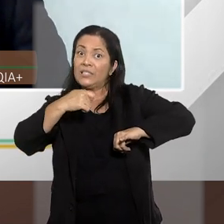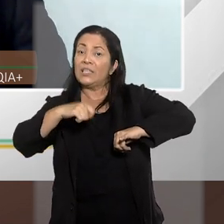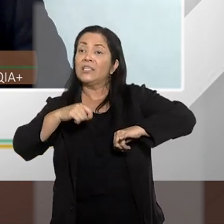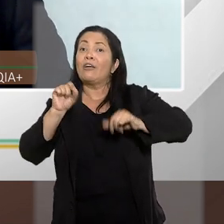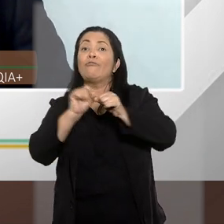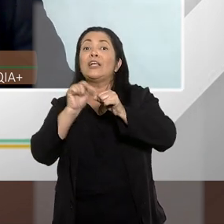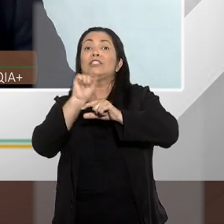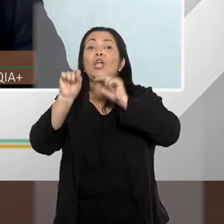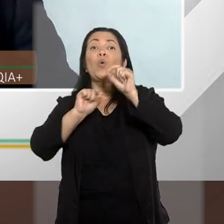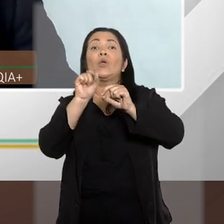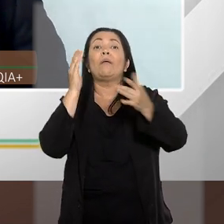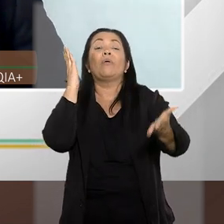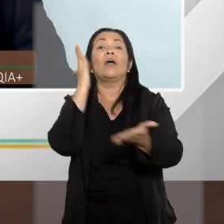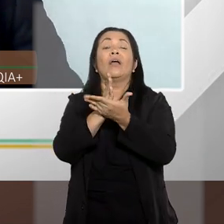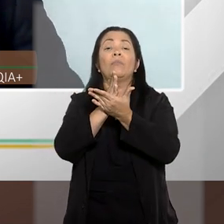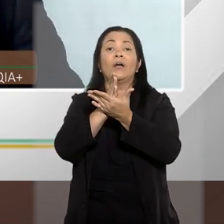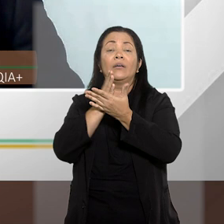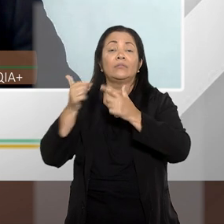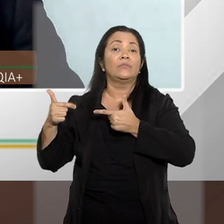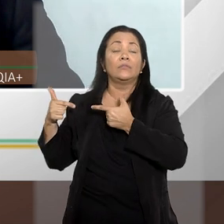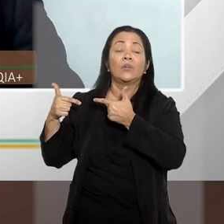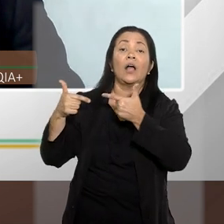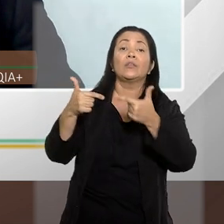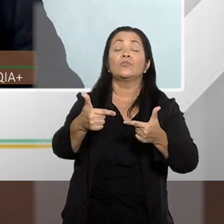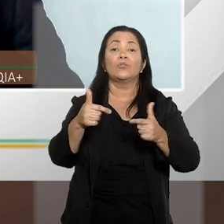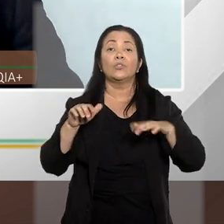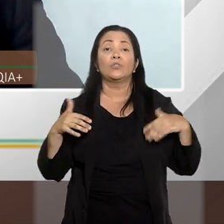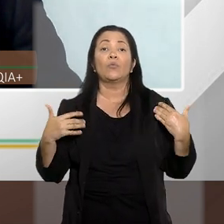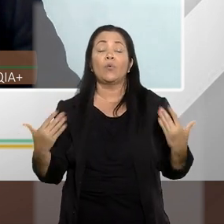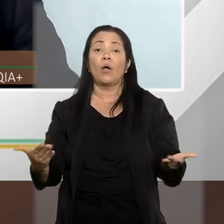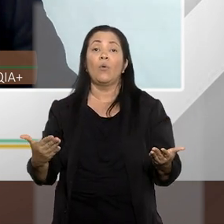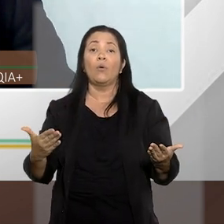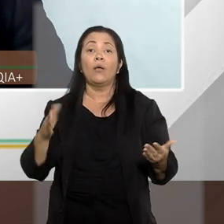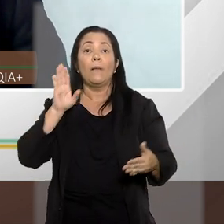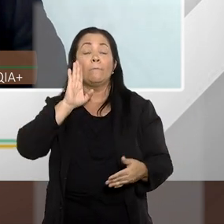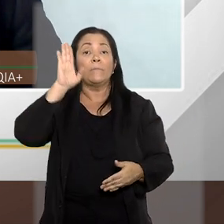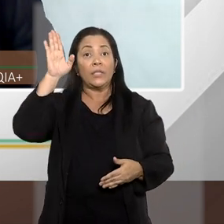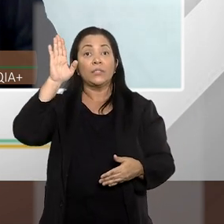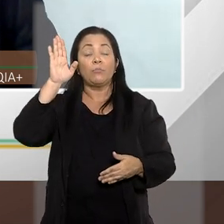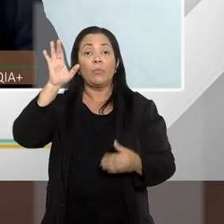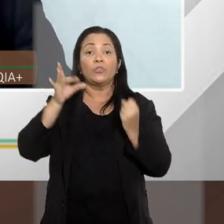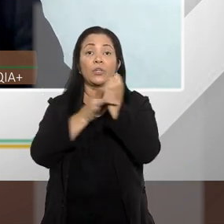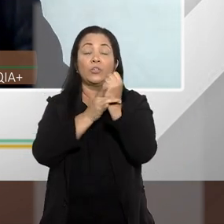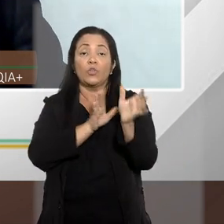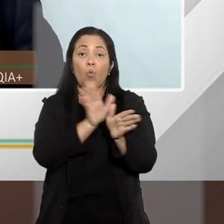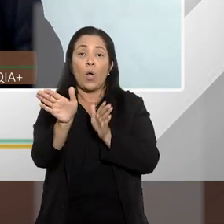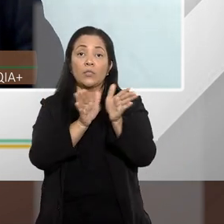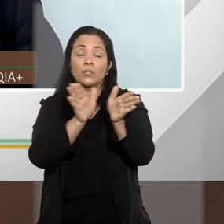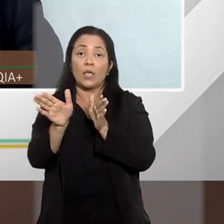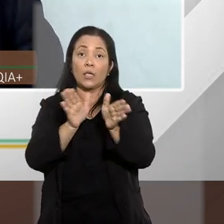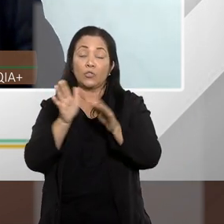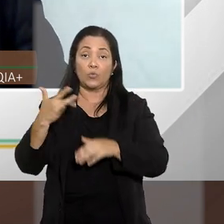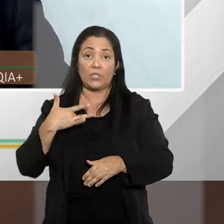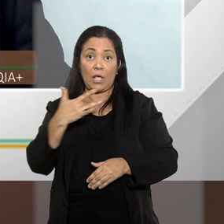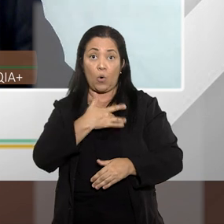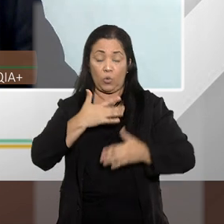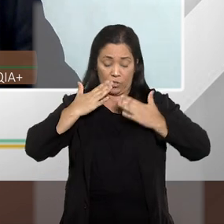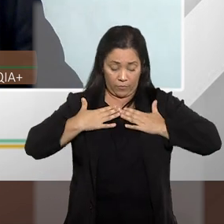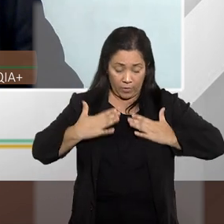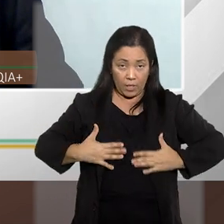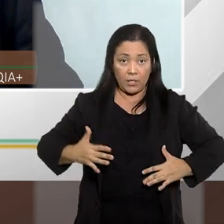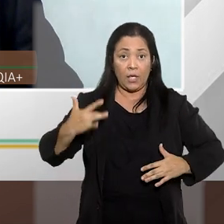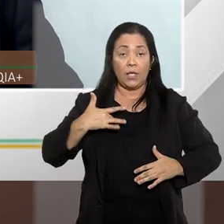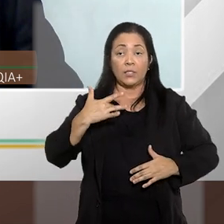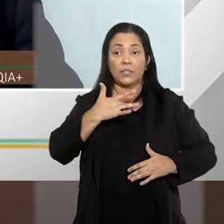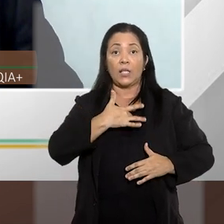né? Como que eu estou jogando aqui principalmente na questão do acesso à saúde, né? Tanto a saúde física quanto a saúde mental são